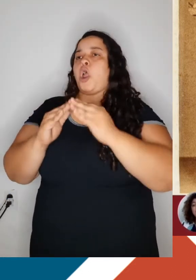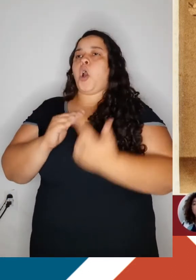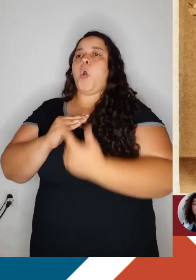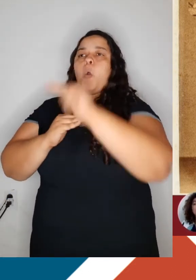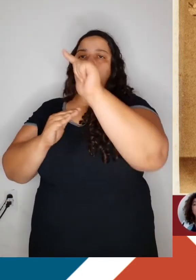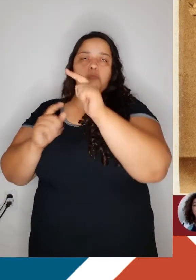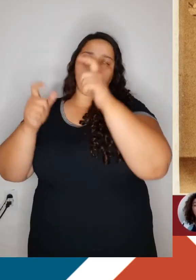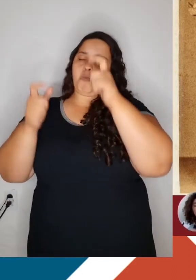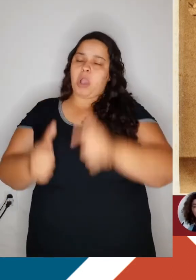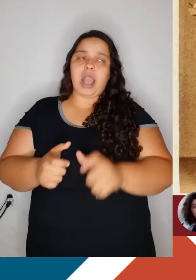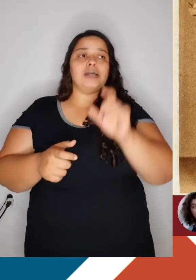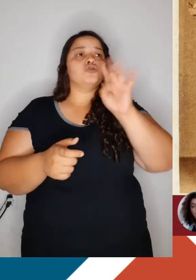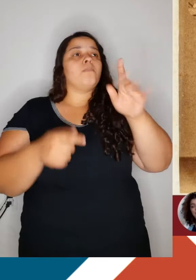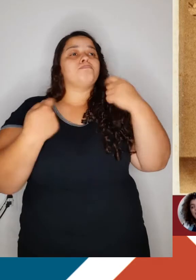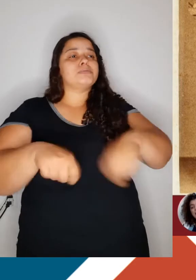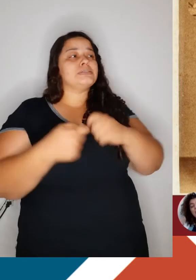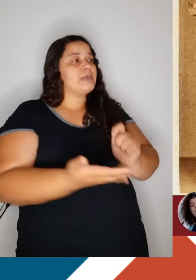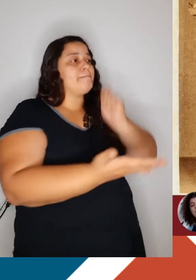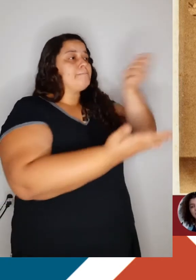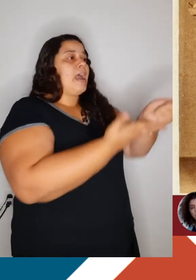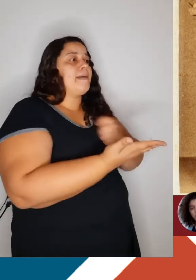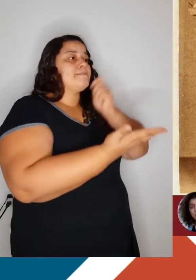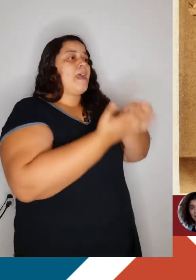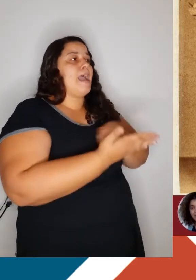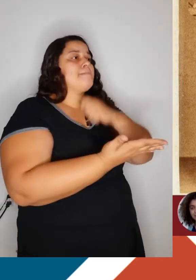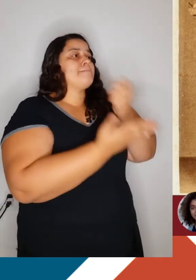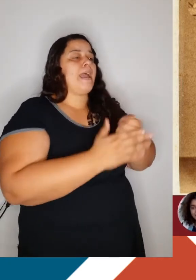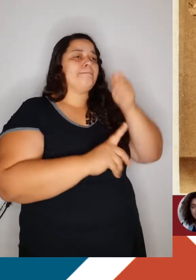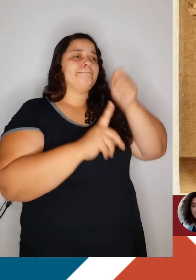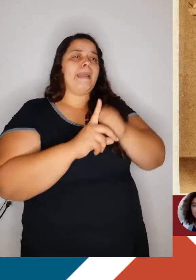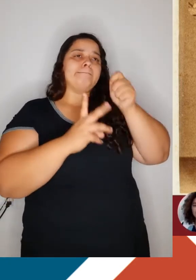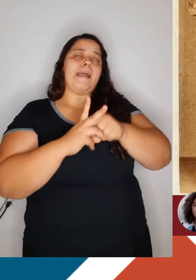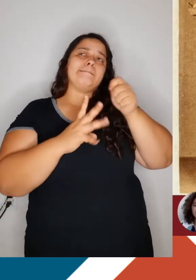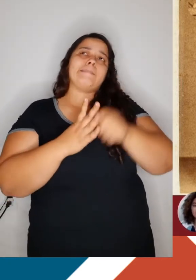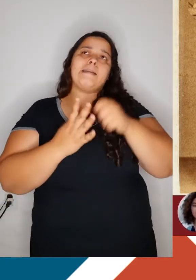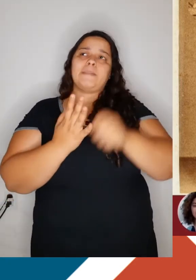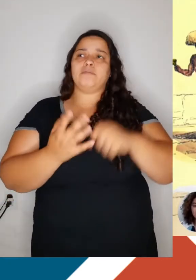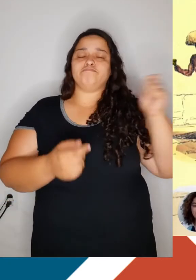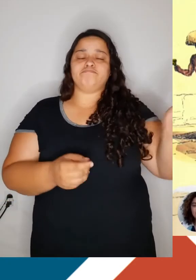só tendo que ir ao seu senhor para pagar a remuneração estipulada.